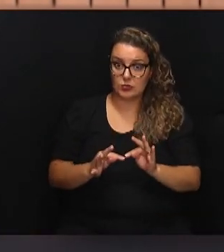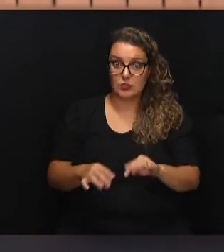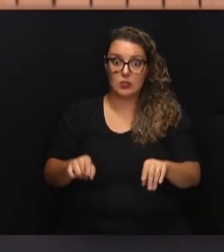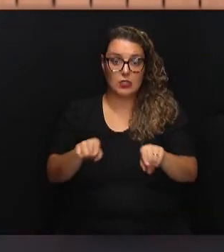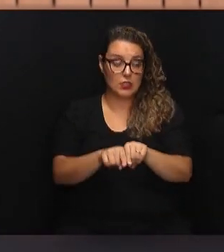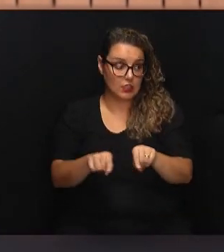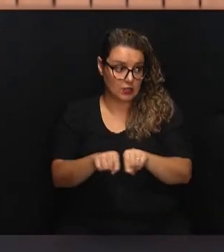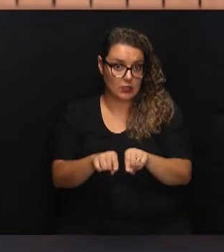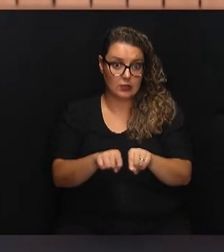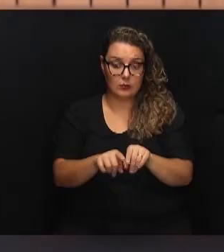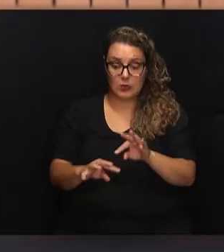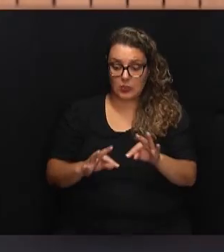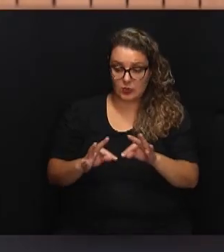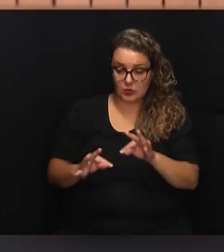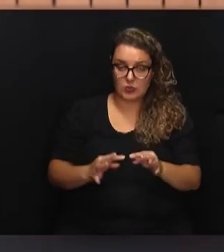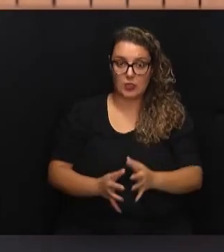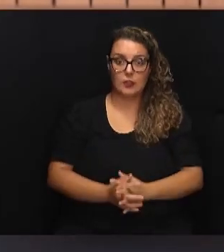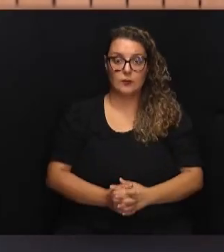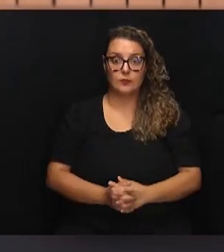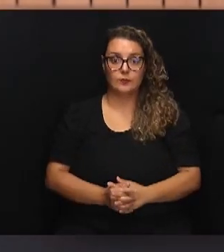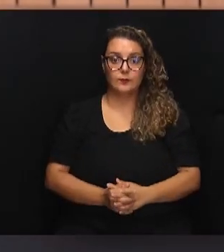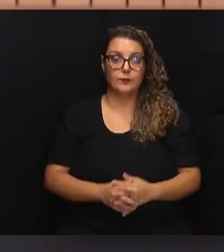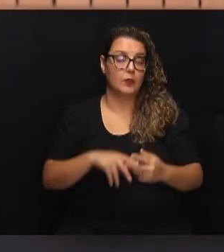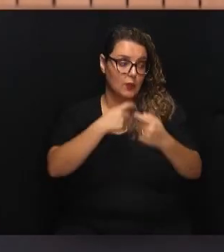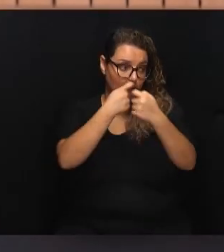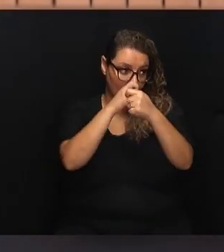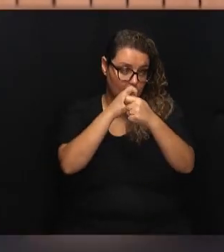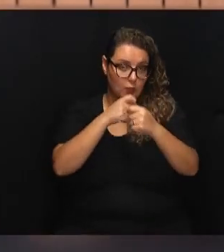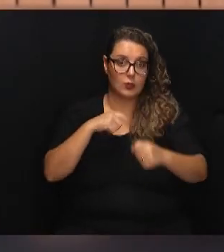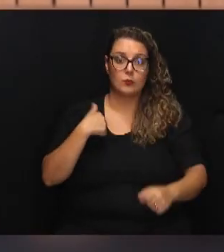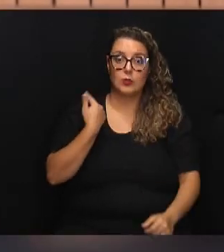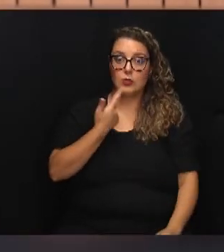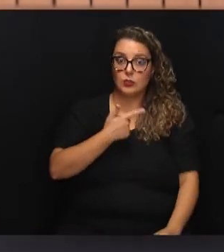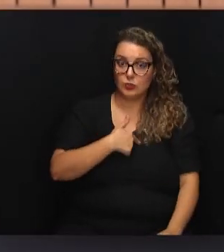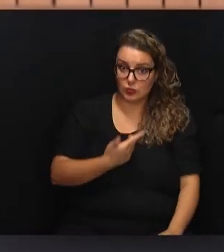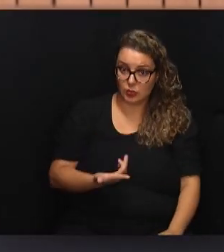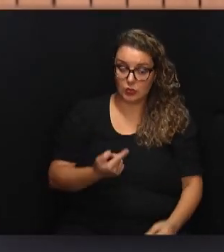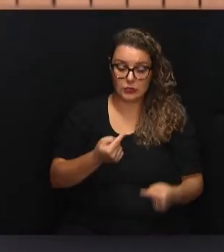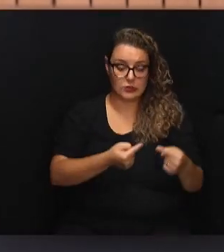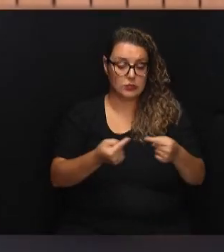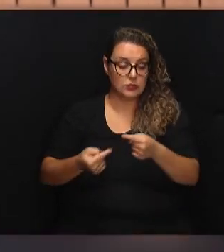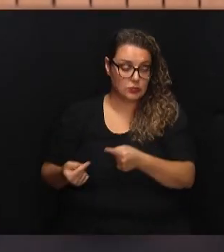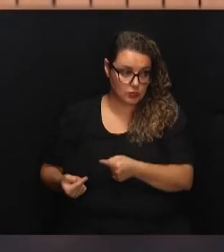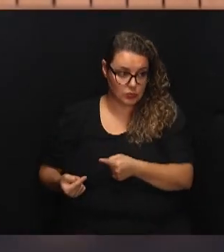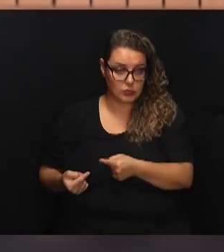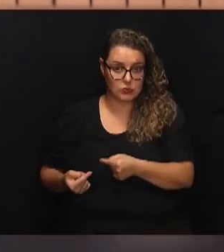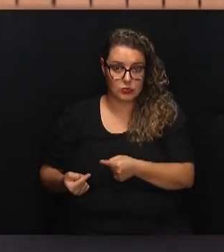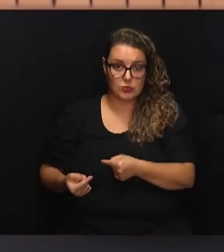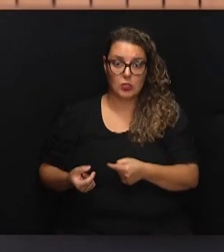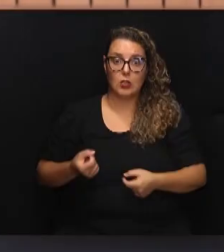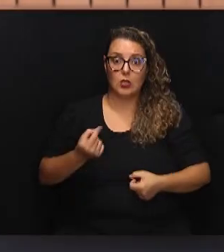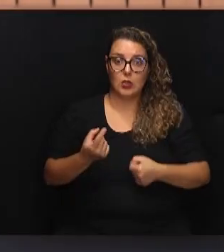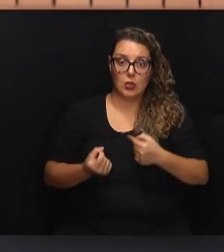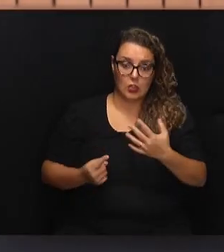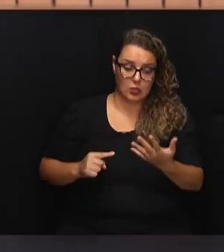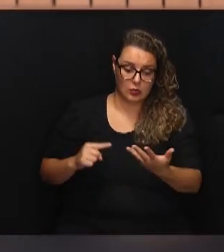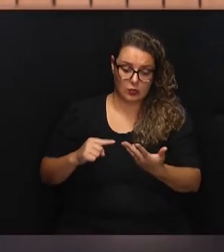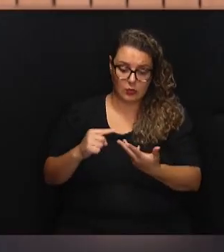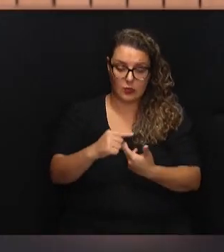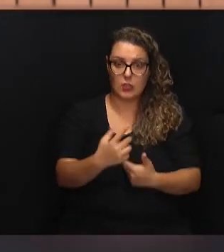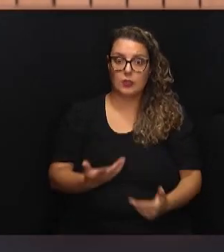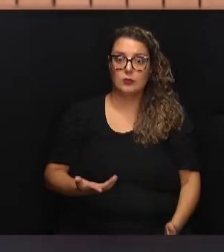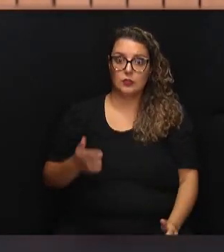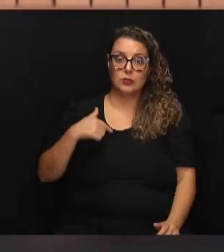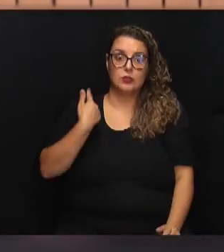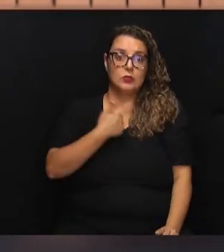os técnicos da PUC, nós estamos discutindo alguns pontos que a